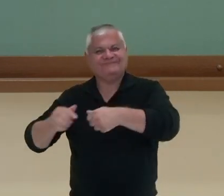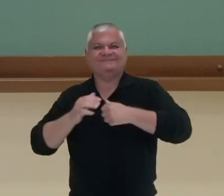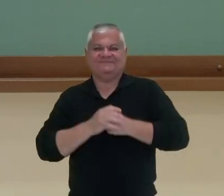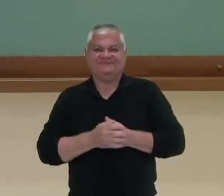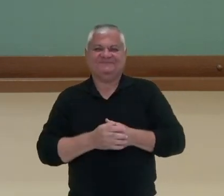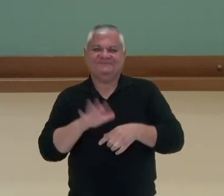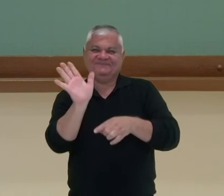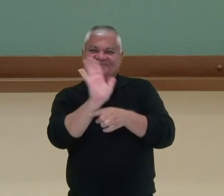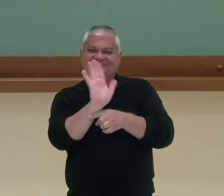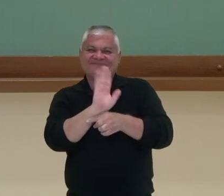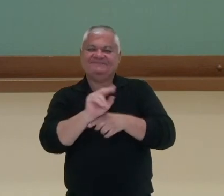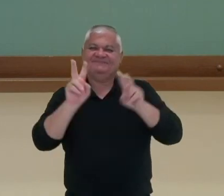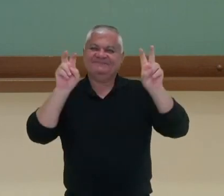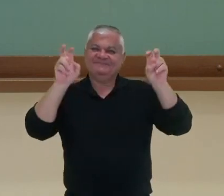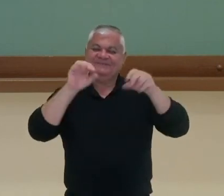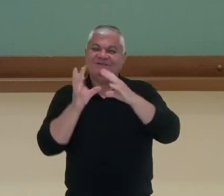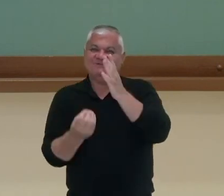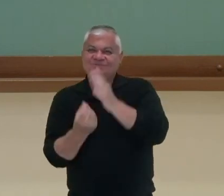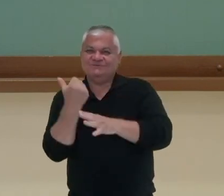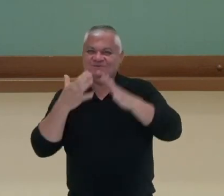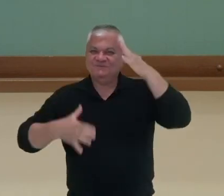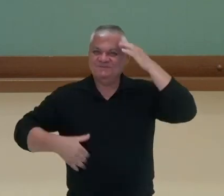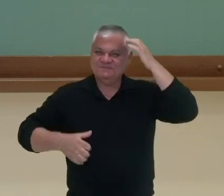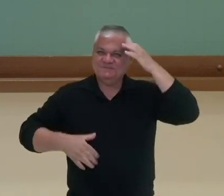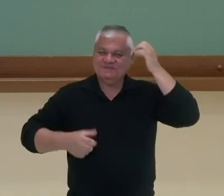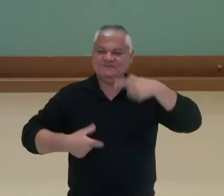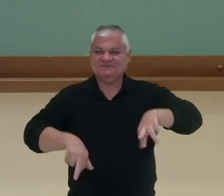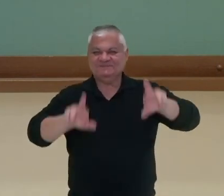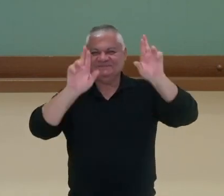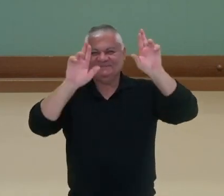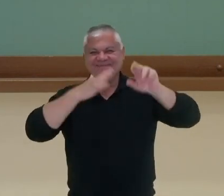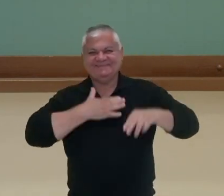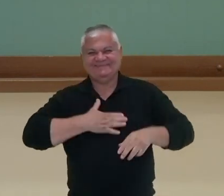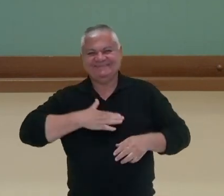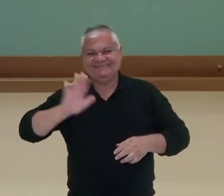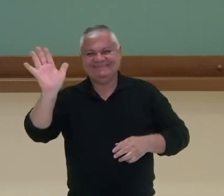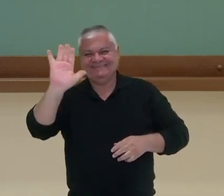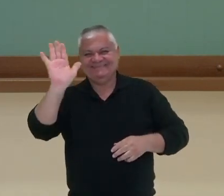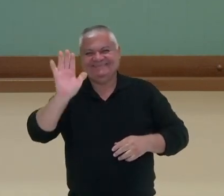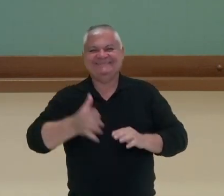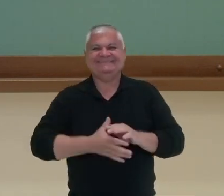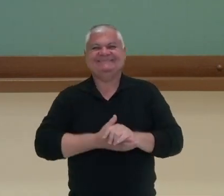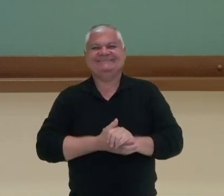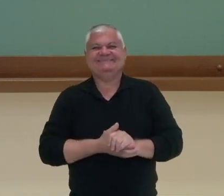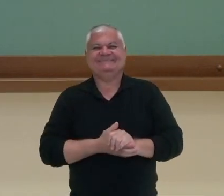Então, nesse vídeo nós vimos sobre a origem dos primatas. Espero que vocês tenham gostado. Até breve!